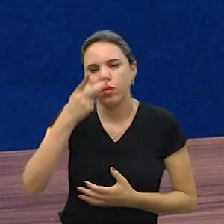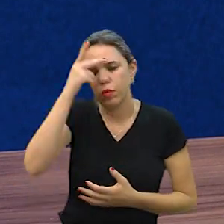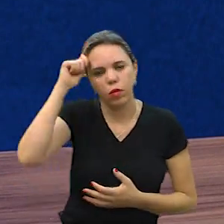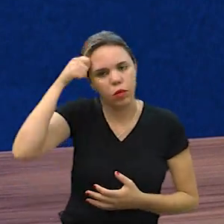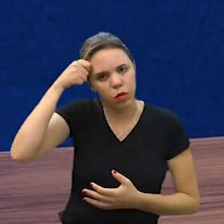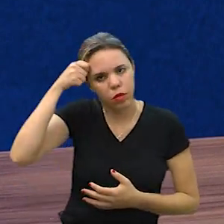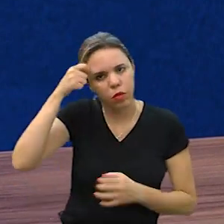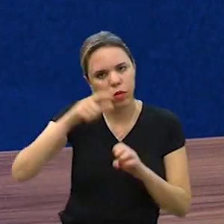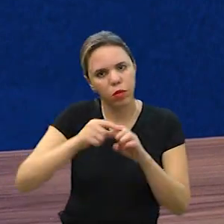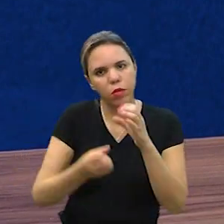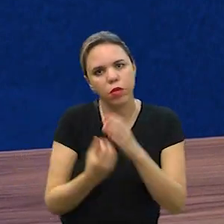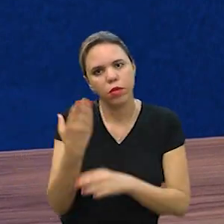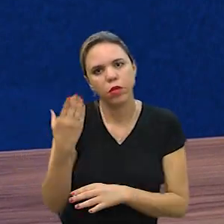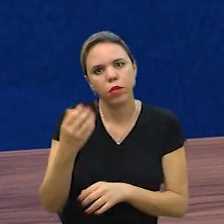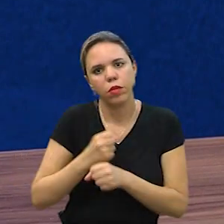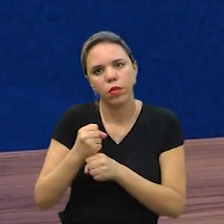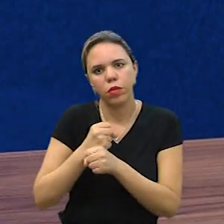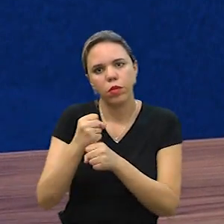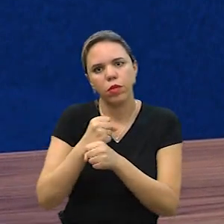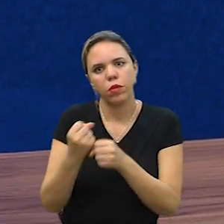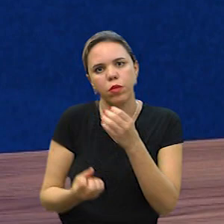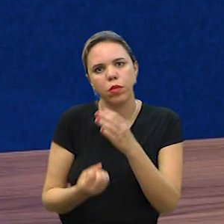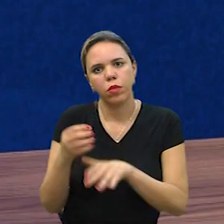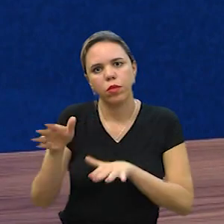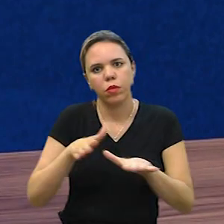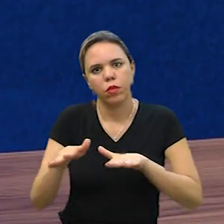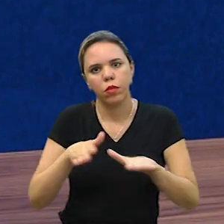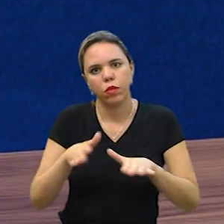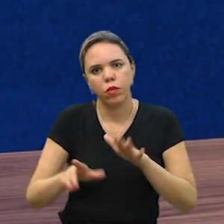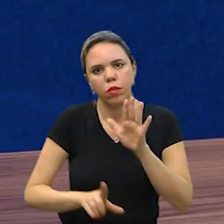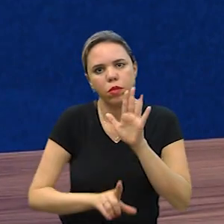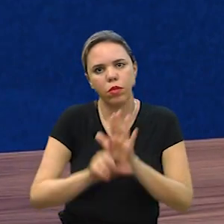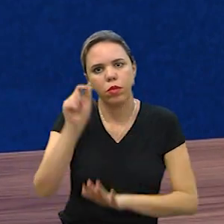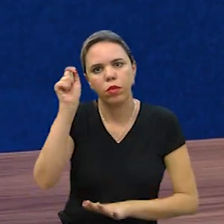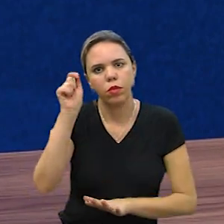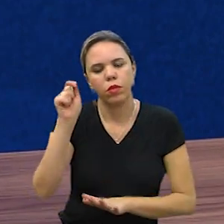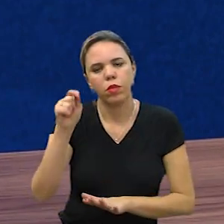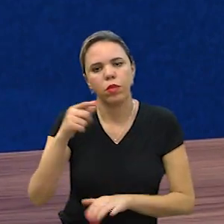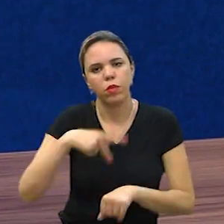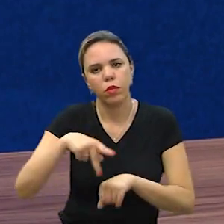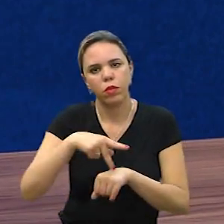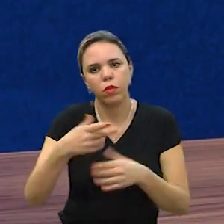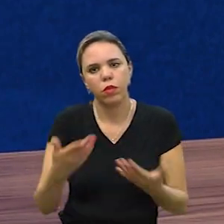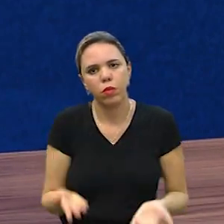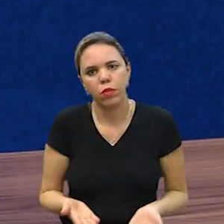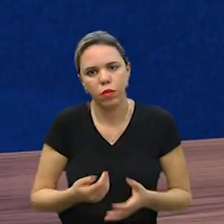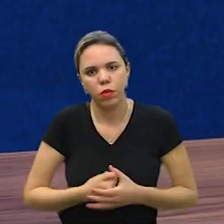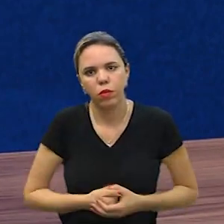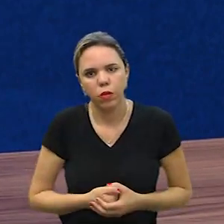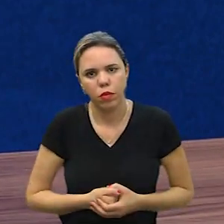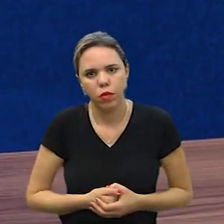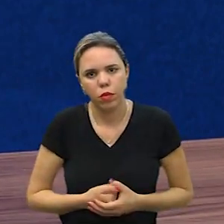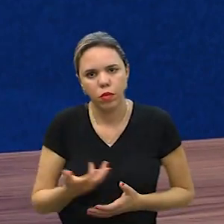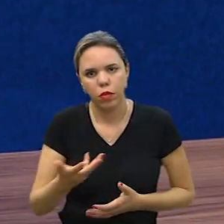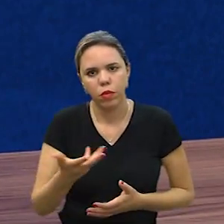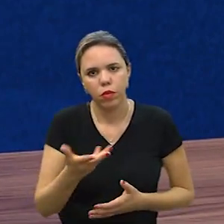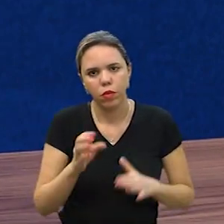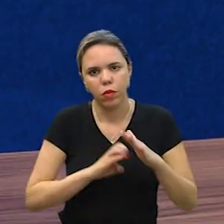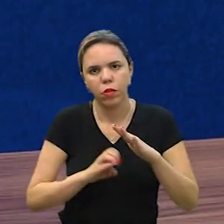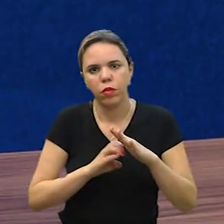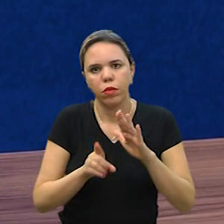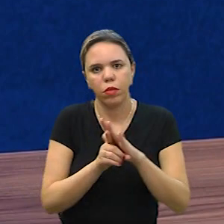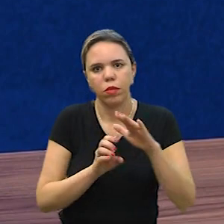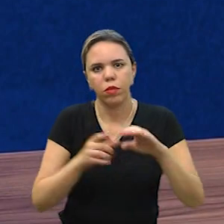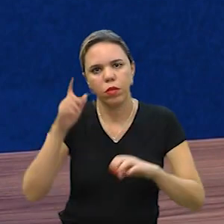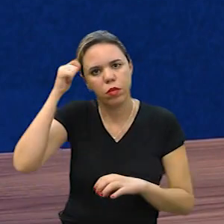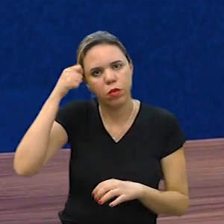o afroempreendedorismo nos últimos anos aí movimentou no nosso país. Olha, a aceleradora